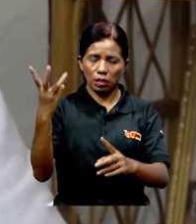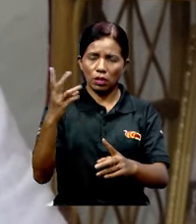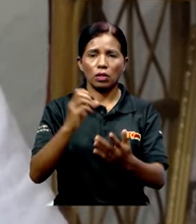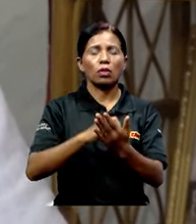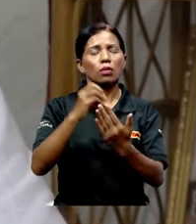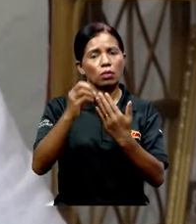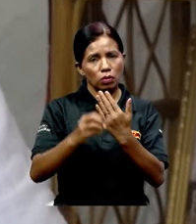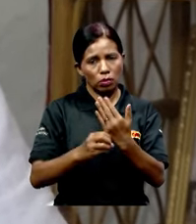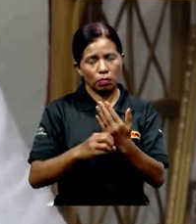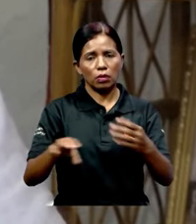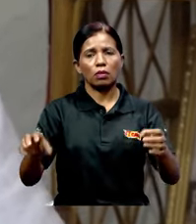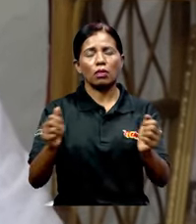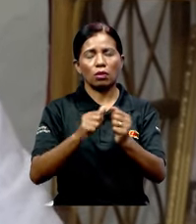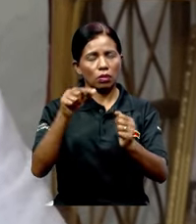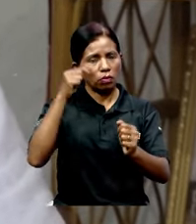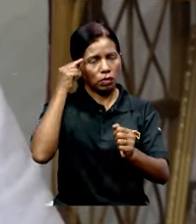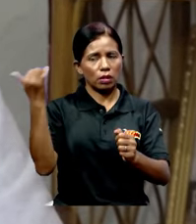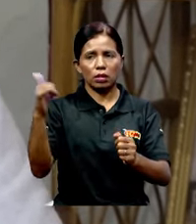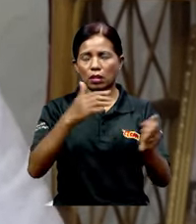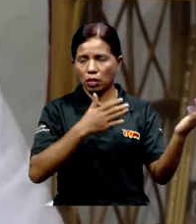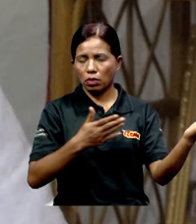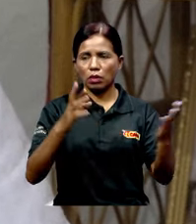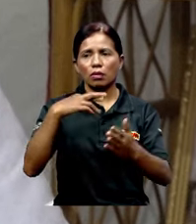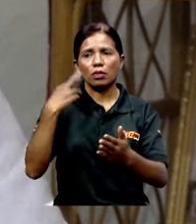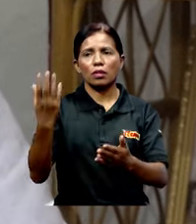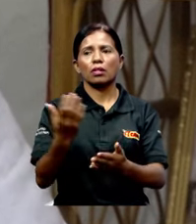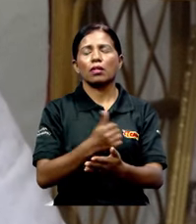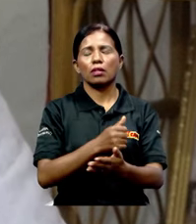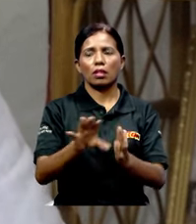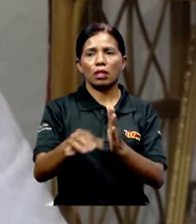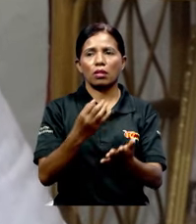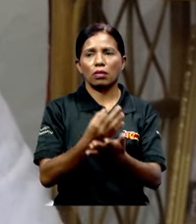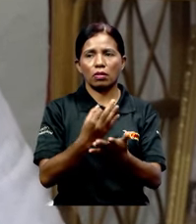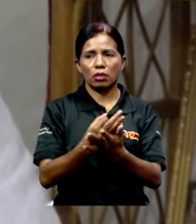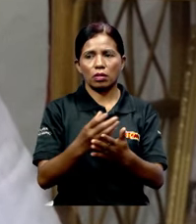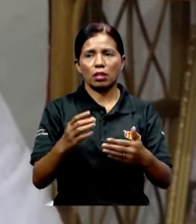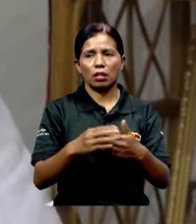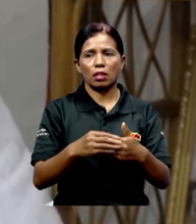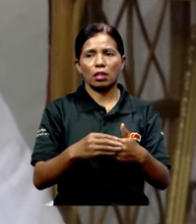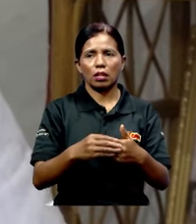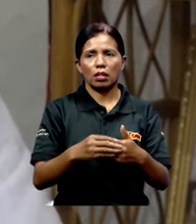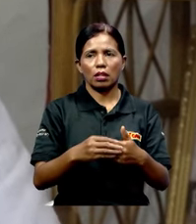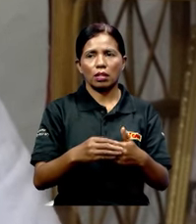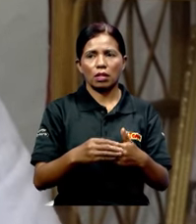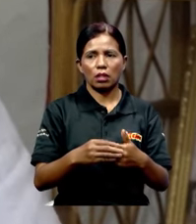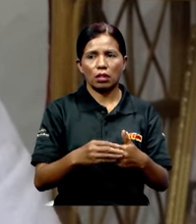governo, para Sira, a Tama Fos, e subsídio, se está um subsídio, 25 quilos, né? E a